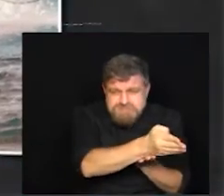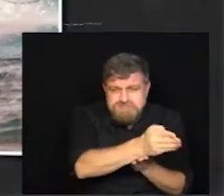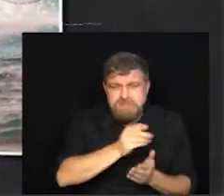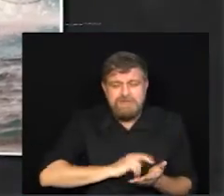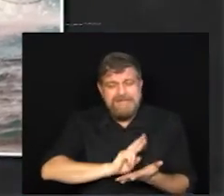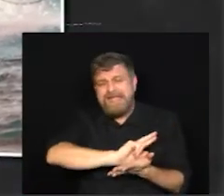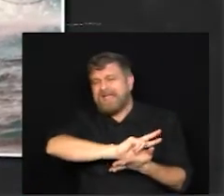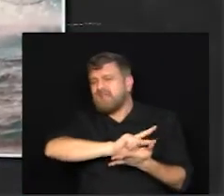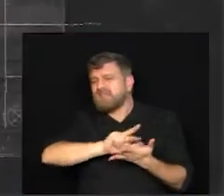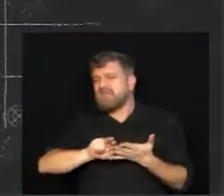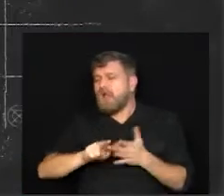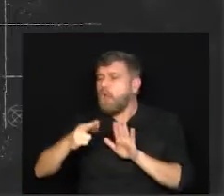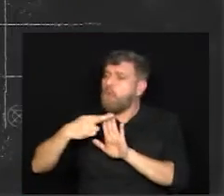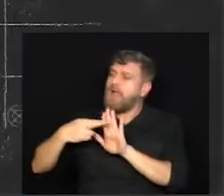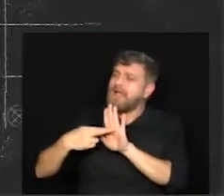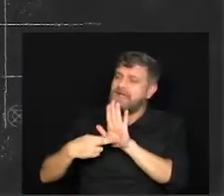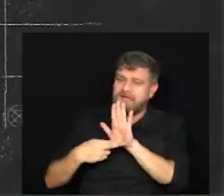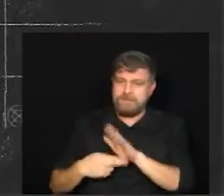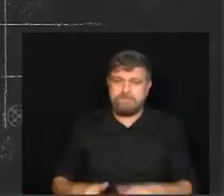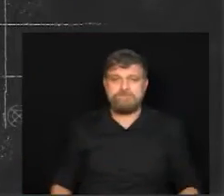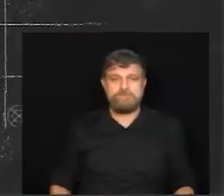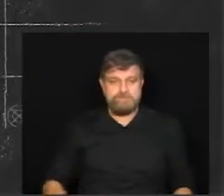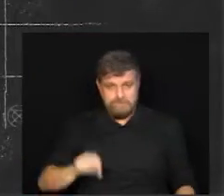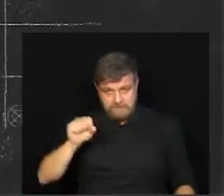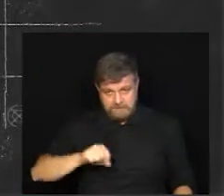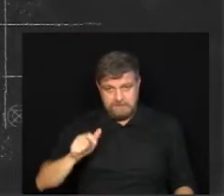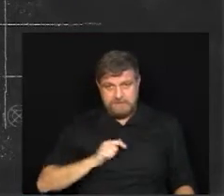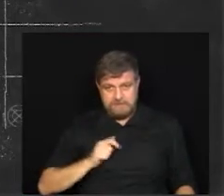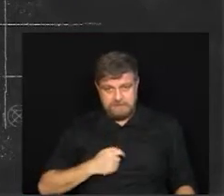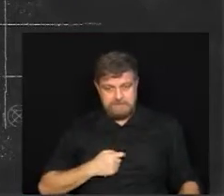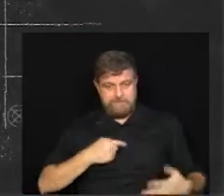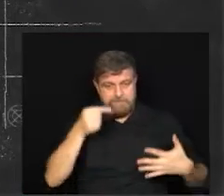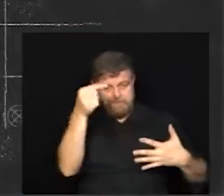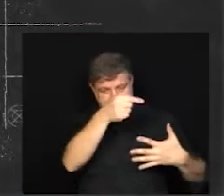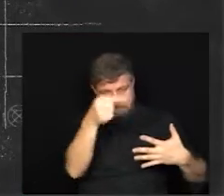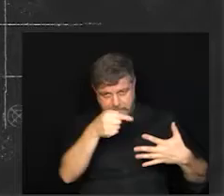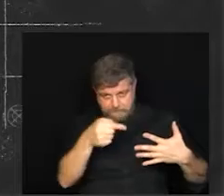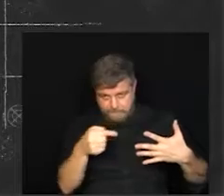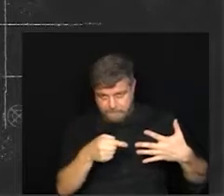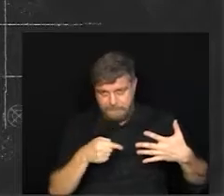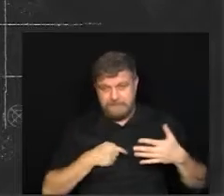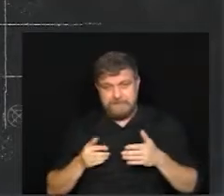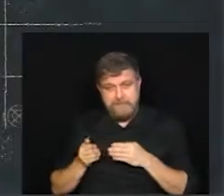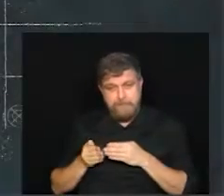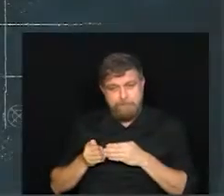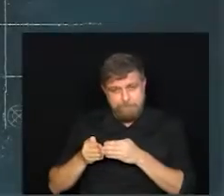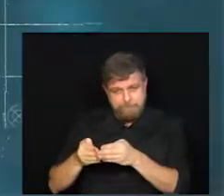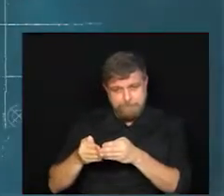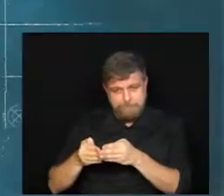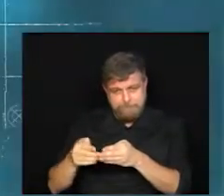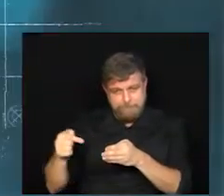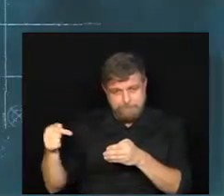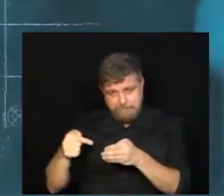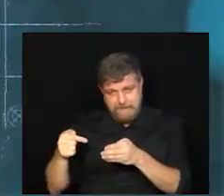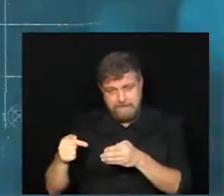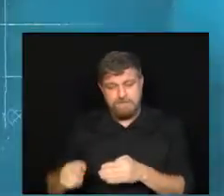modalidade? Não, varia de modalidade em modalidade. Tem os barcos que se chamam de classe,